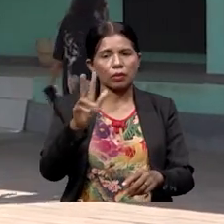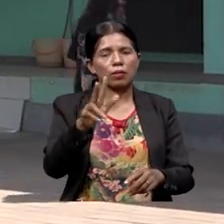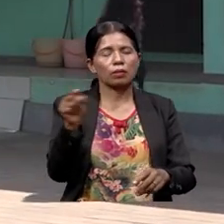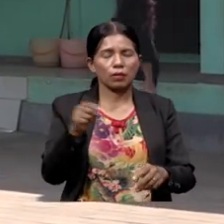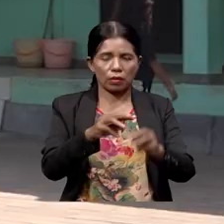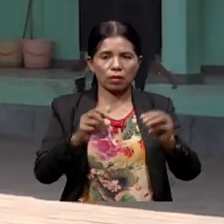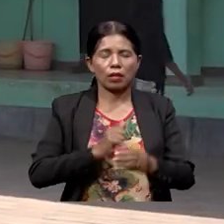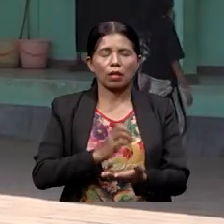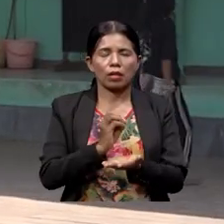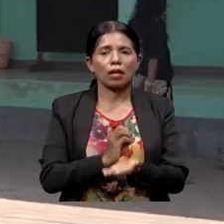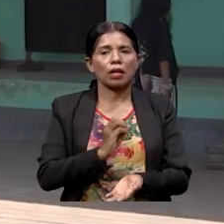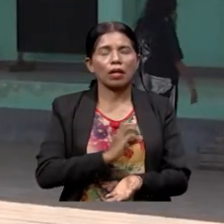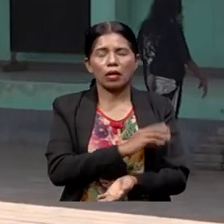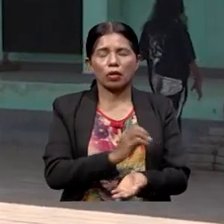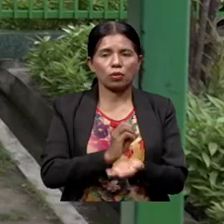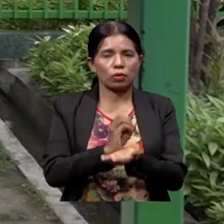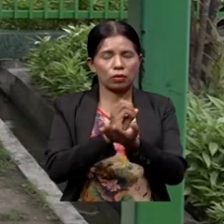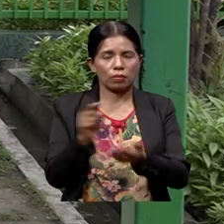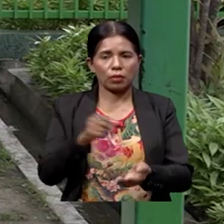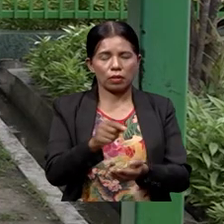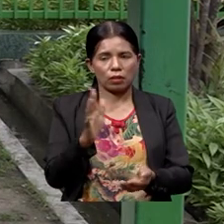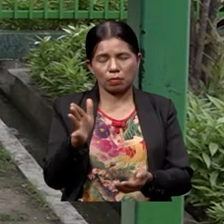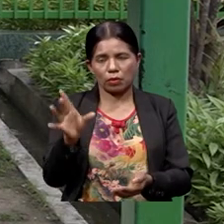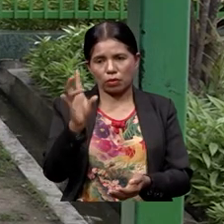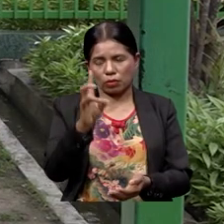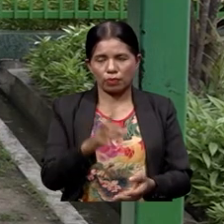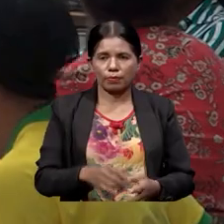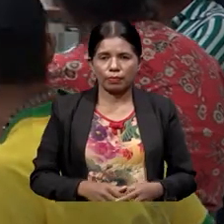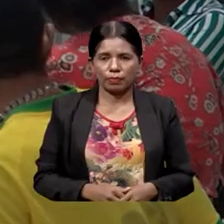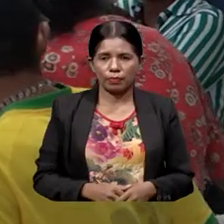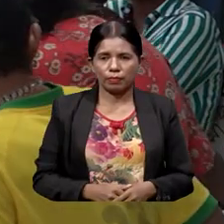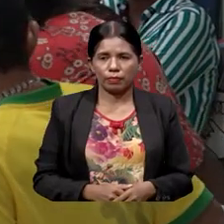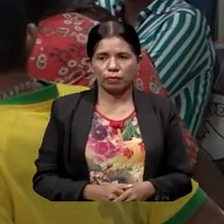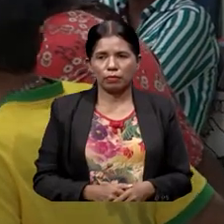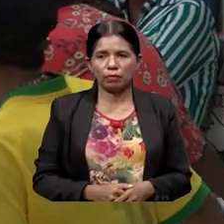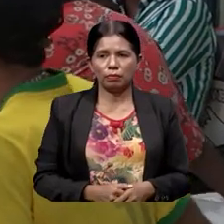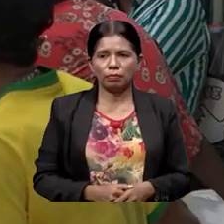porcento nen nulu no aikusi ho porcento limanu resingitu Titu Silva Bengmines Simenes Ziemen.